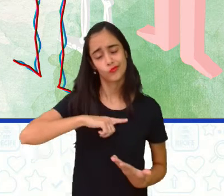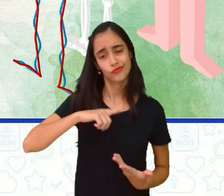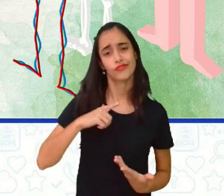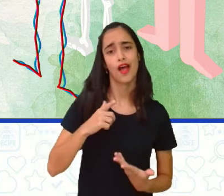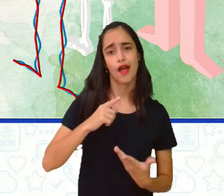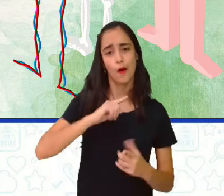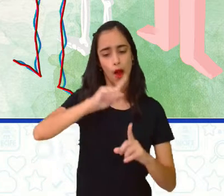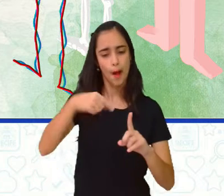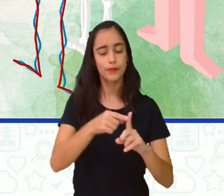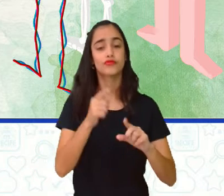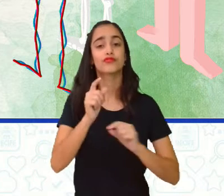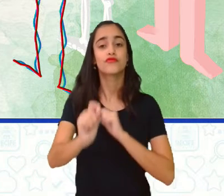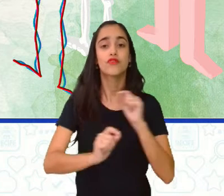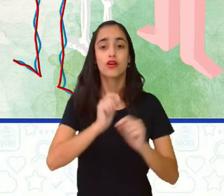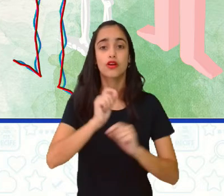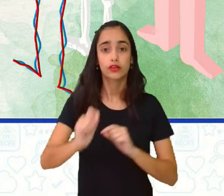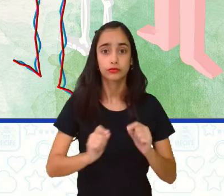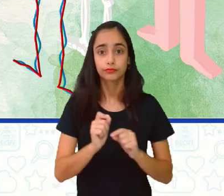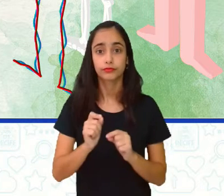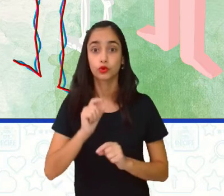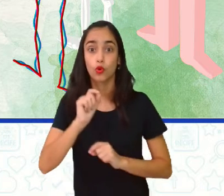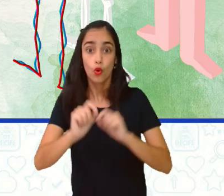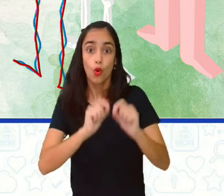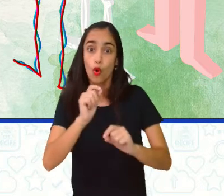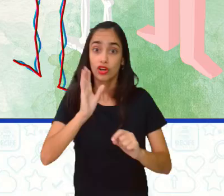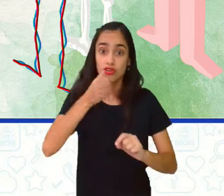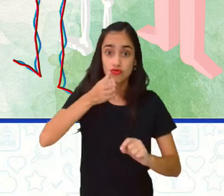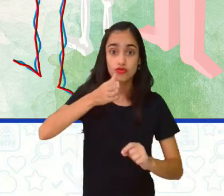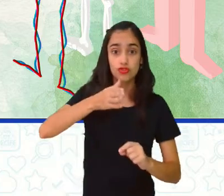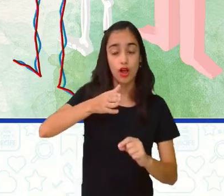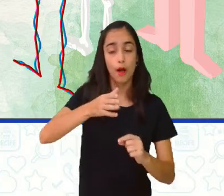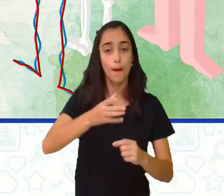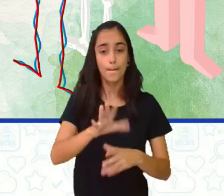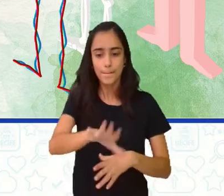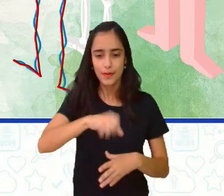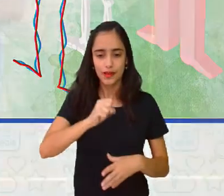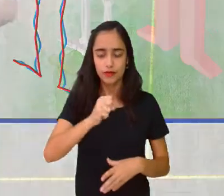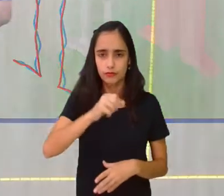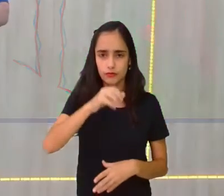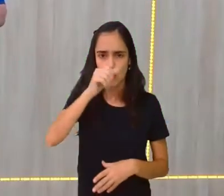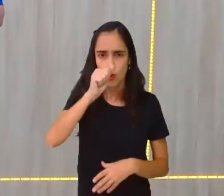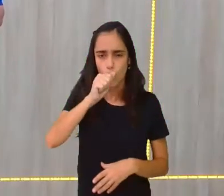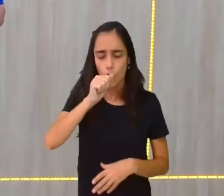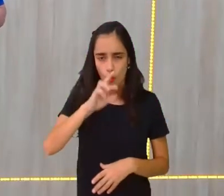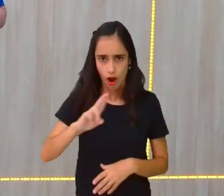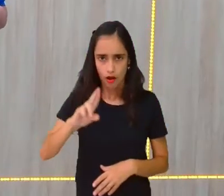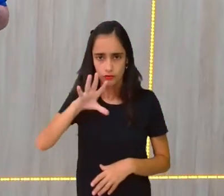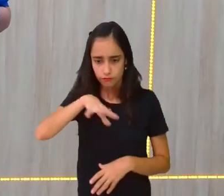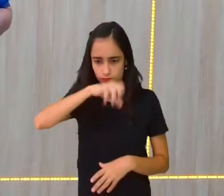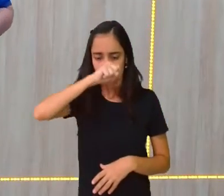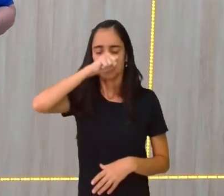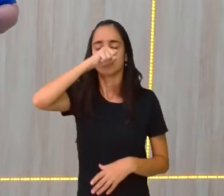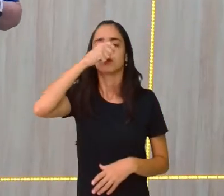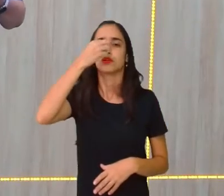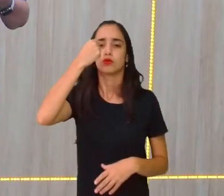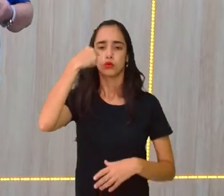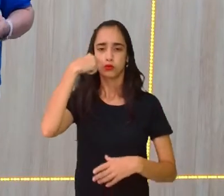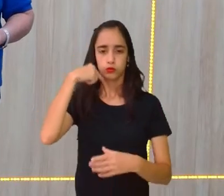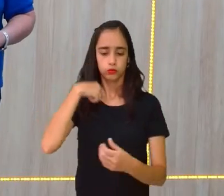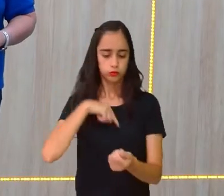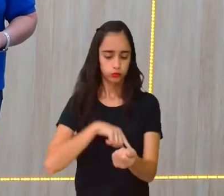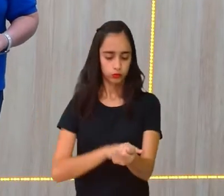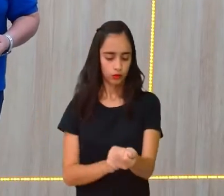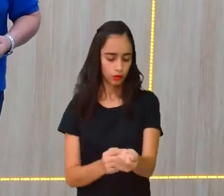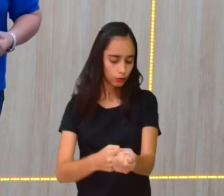o que foi coletado pelo oxigênio, pelo sistema respiratório, que foi o oxigênio, o que foi coletado pelo